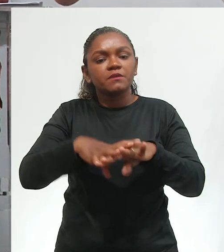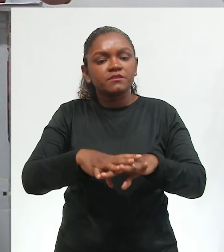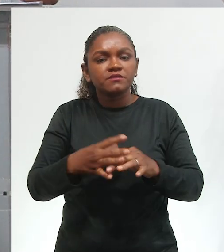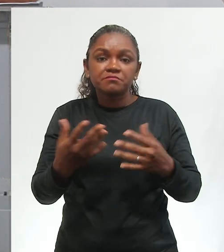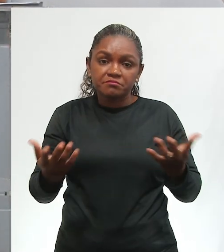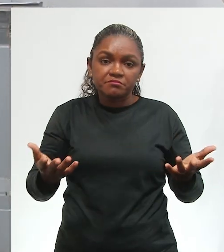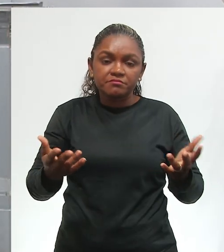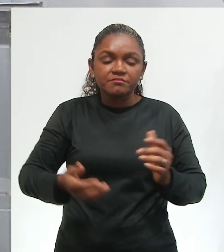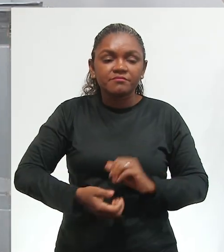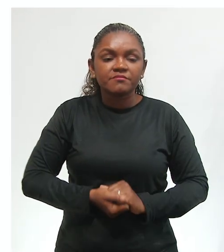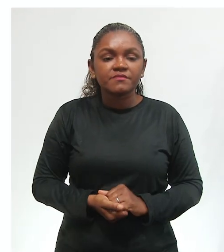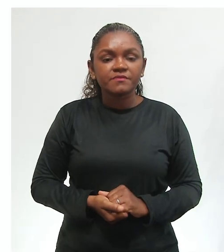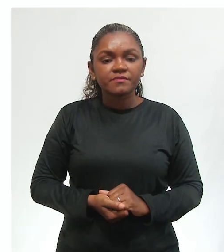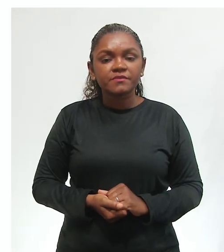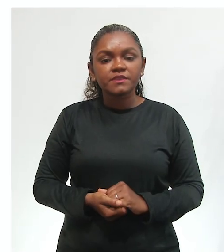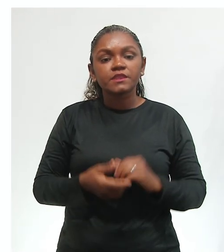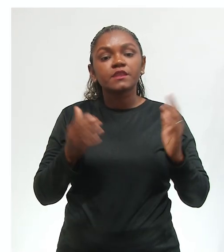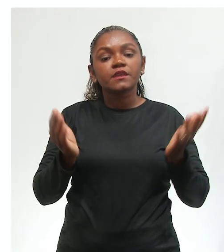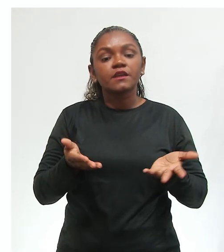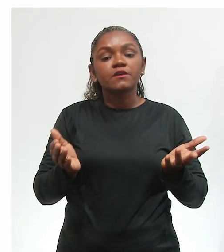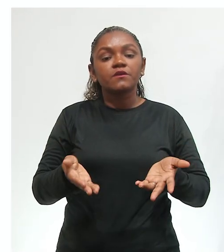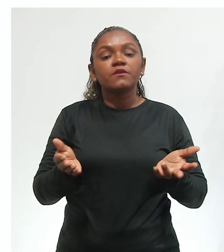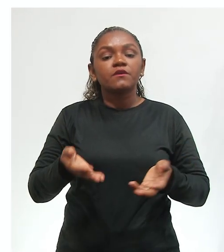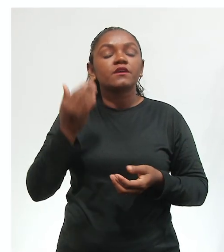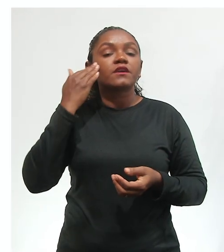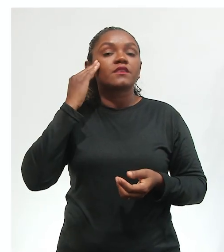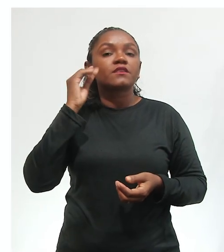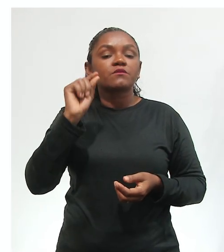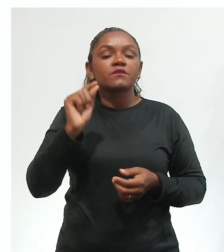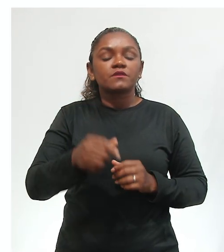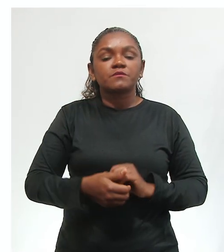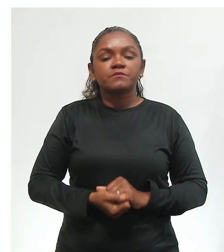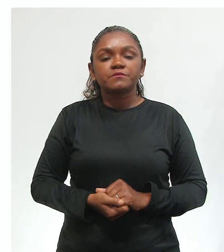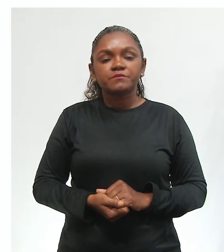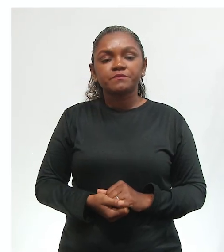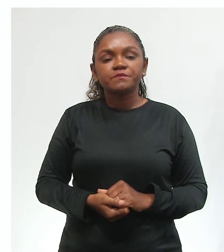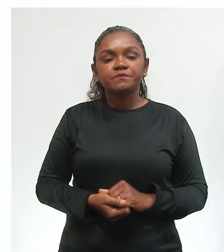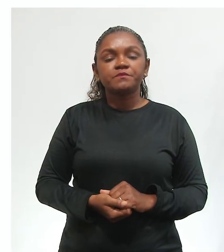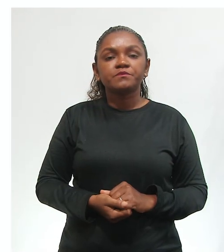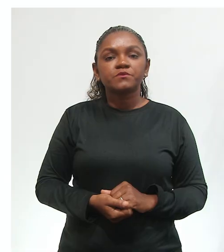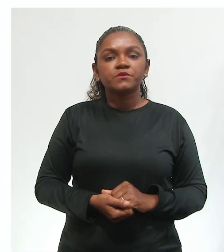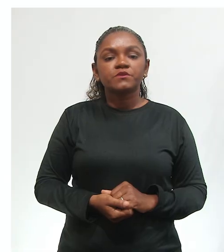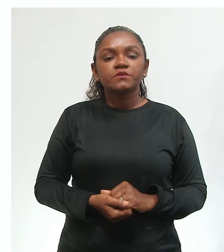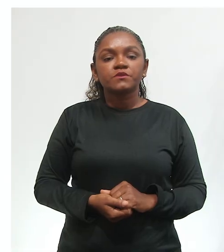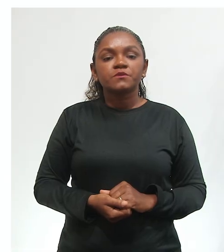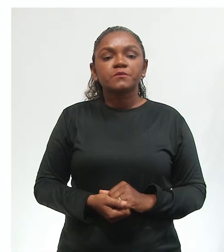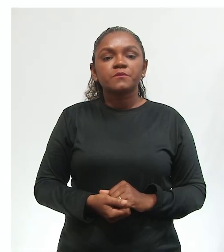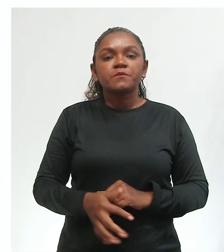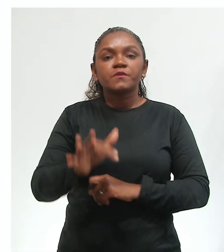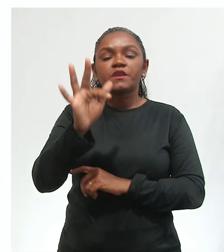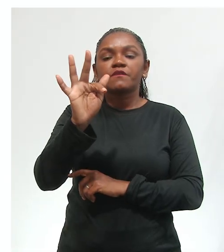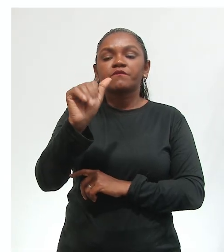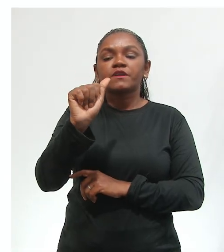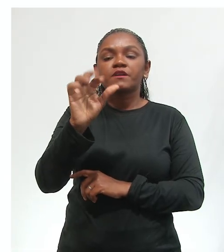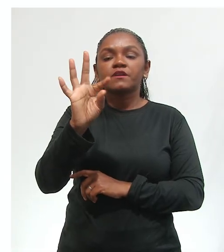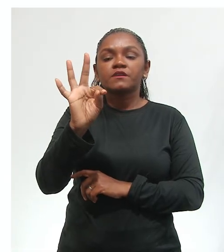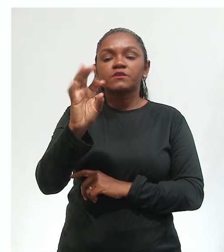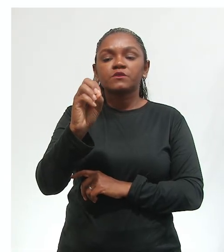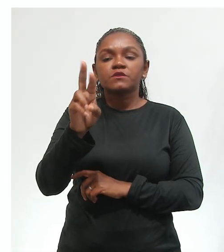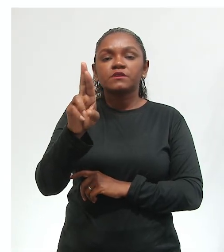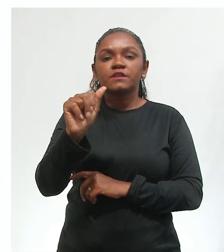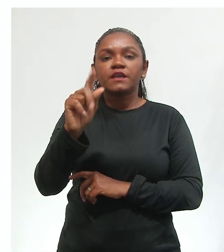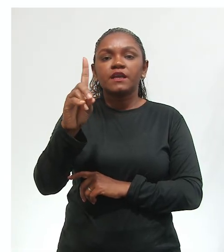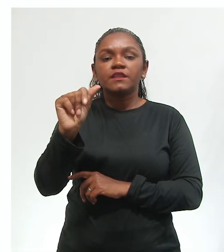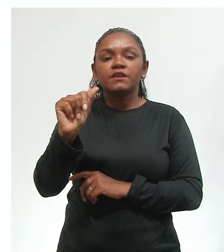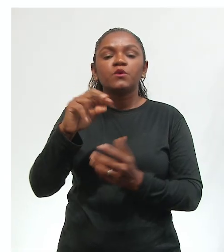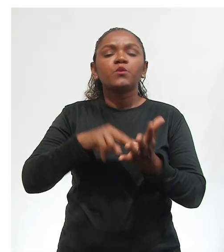propondo. Tá, vamos entender o que é chamado de forma fatorada. A forma fatorada